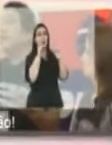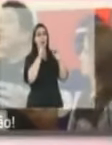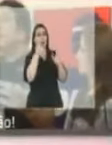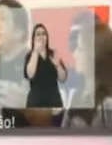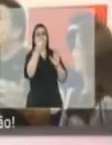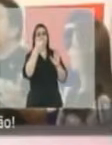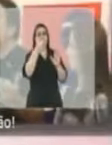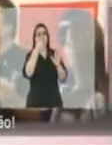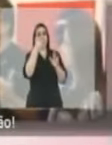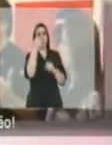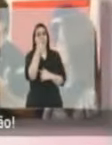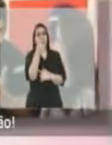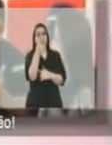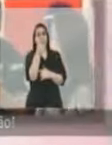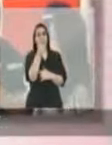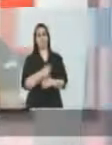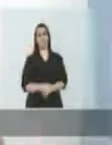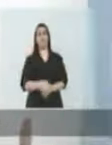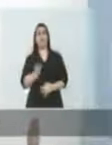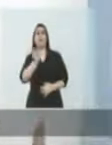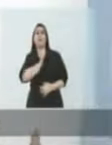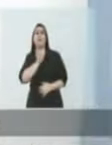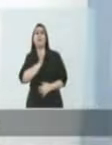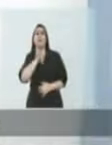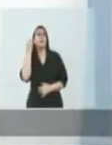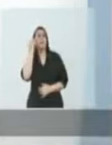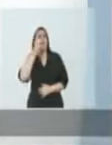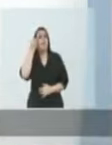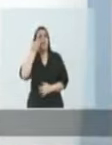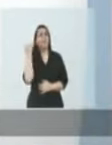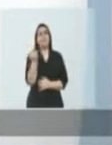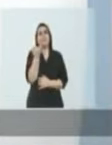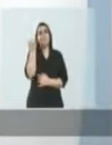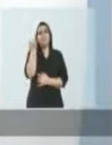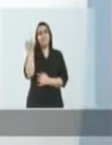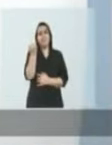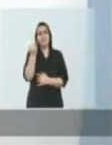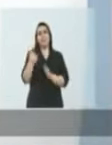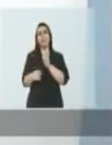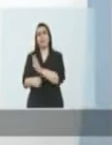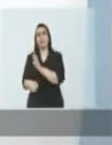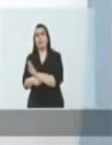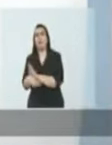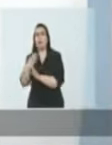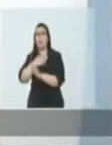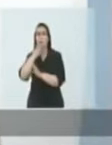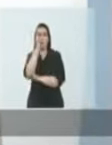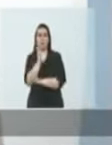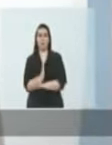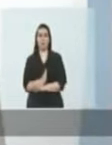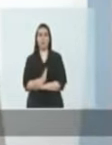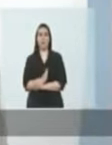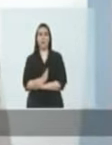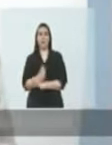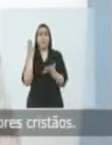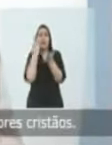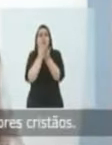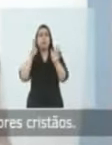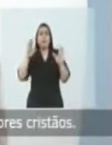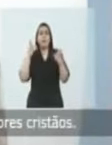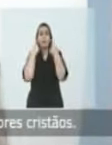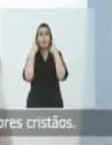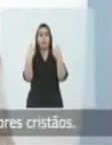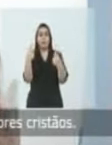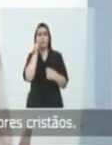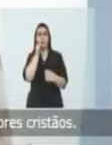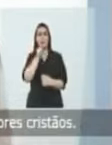com a 27ª colocação. Foi uma rica experiência servir ao meu país, combatendo violência contra as mulheres, criando